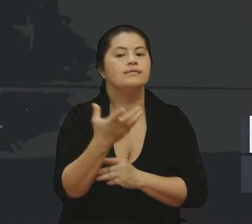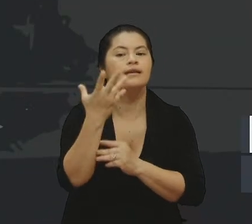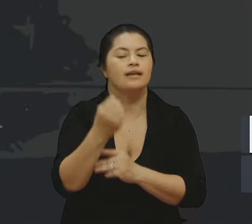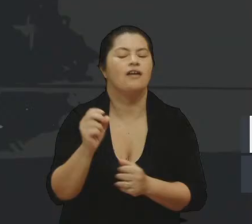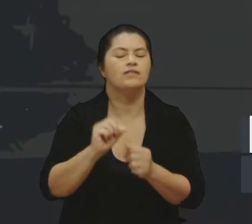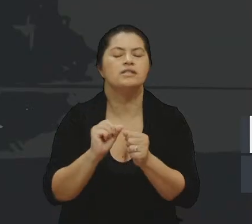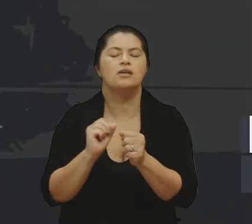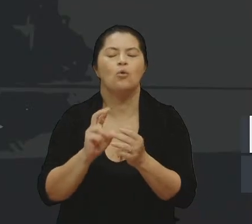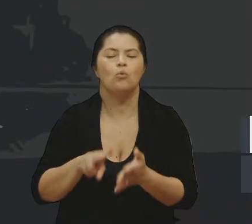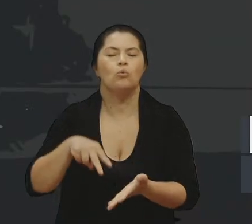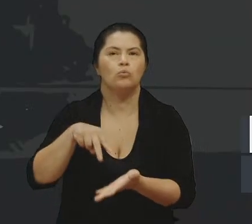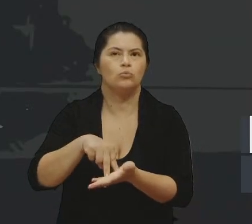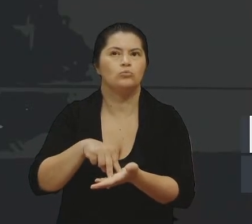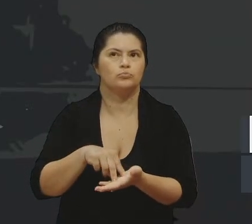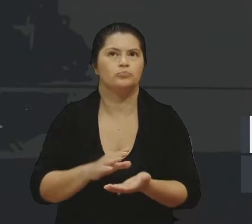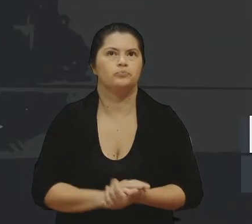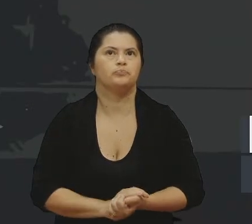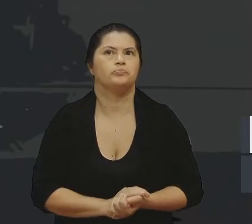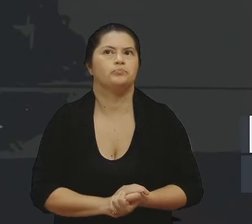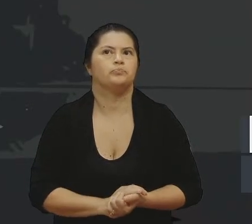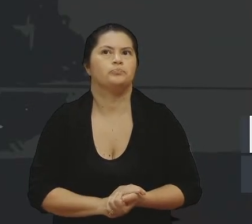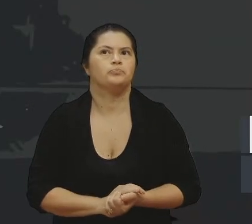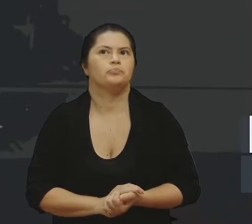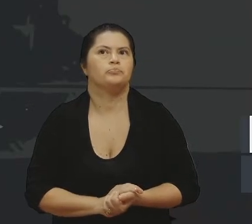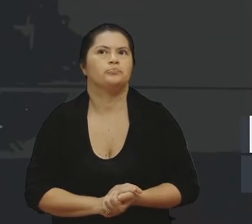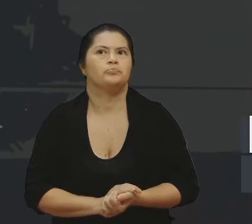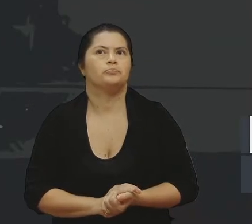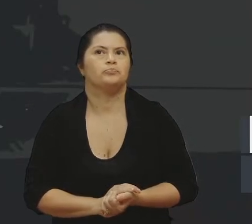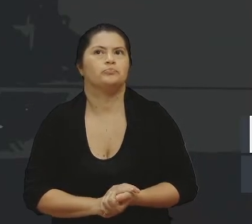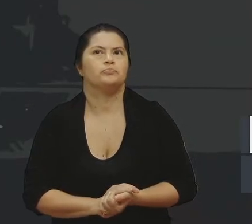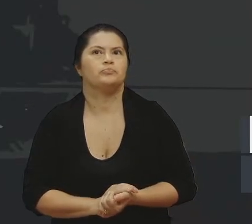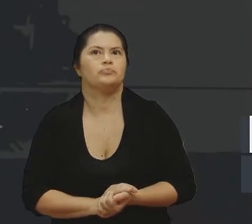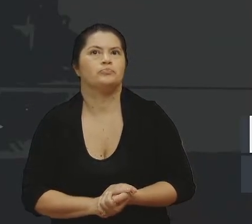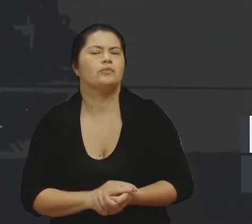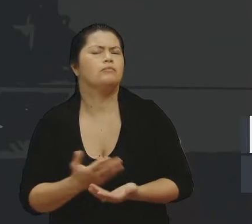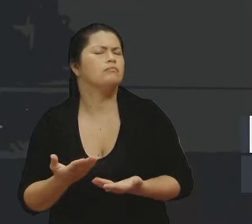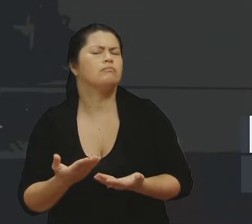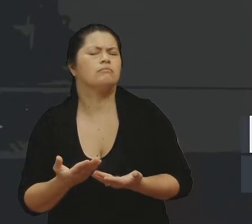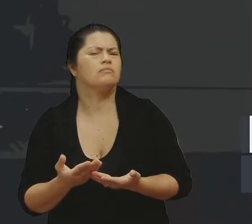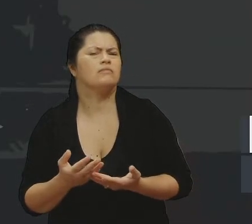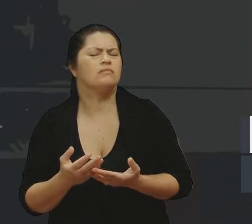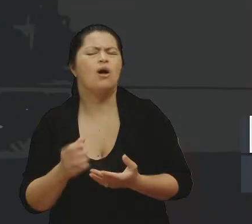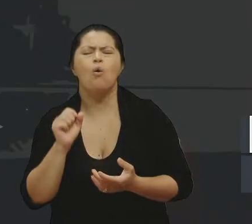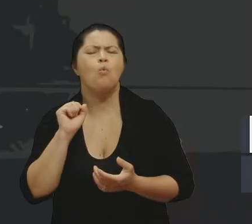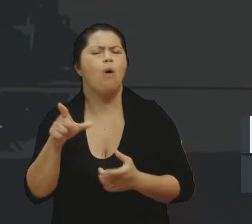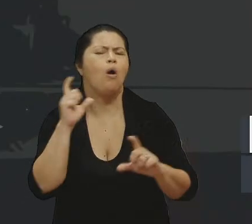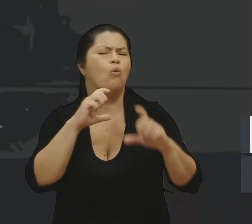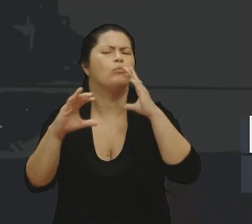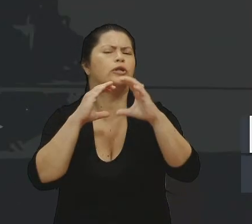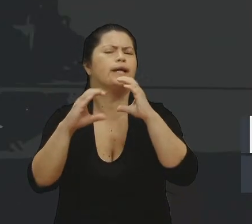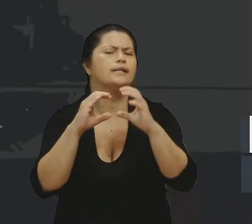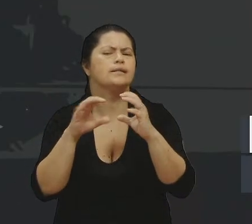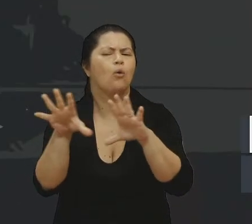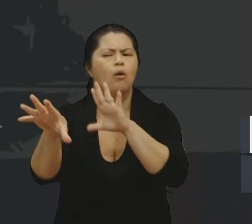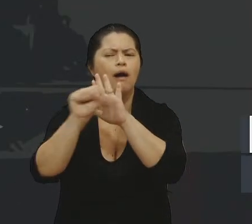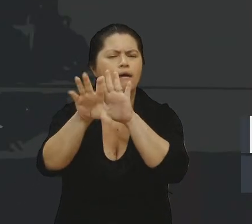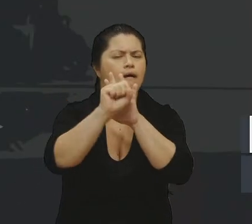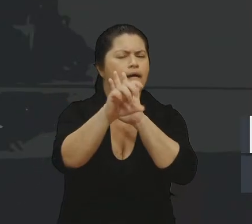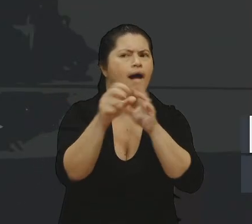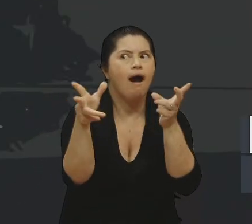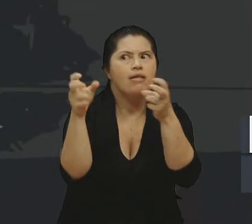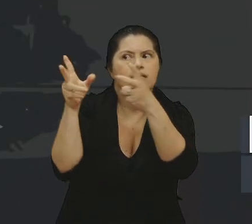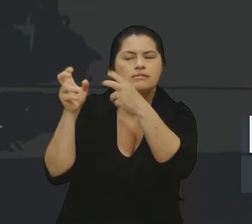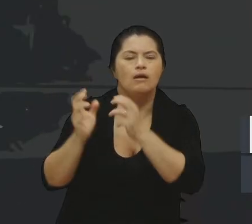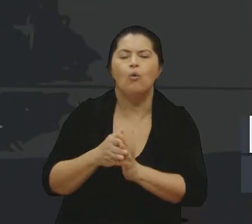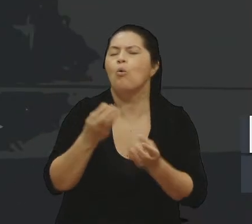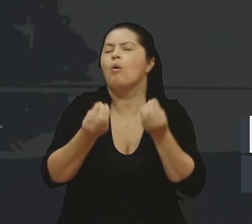para cima. Pode passar. E aí vocês vão pedir, tá, Alex, mas qual é a comunicação que atrai atenção, então? Como é que eu faço esse